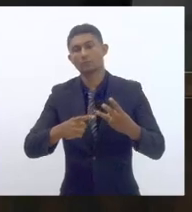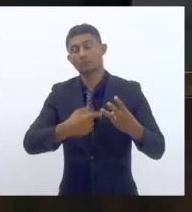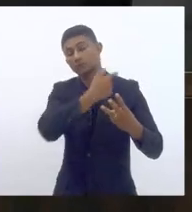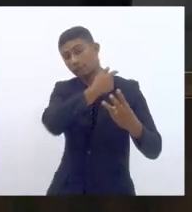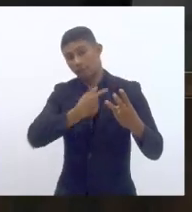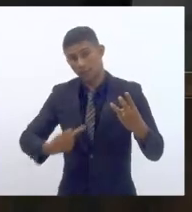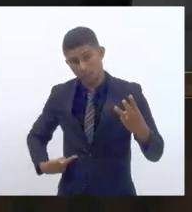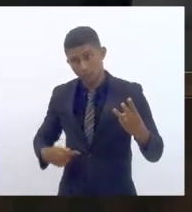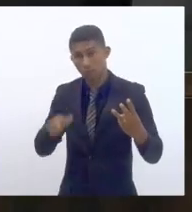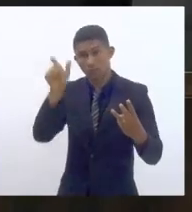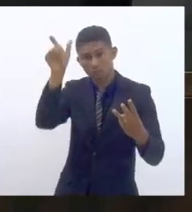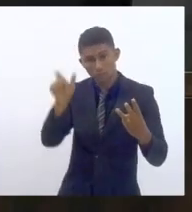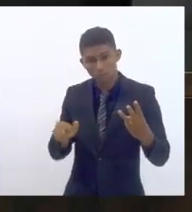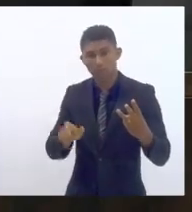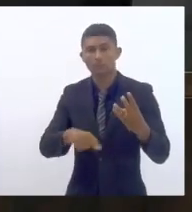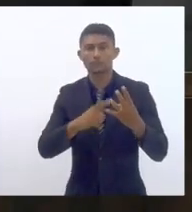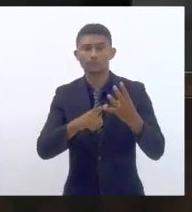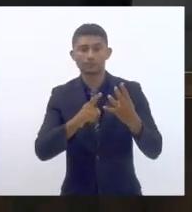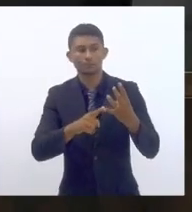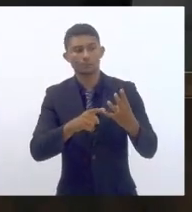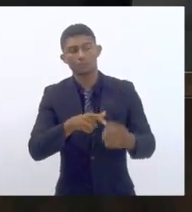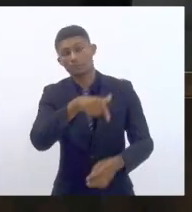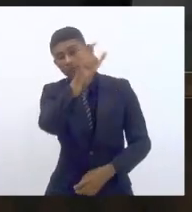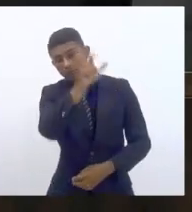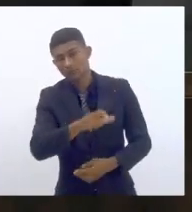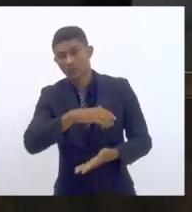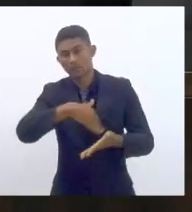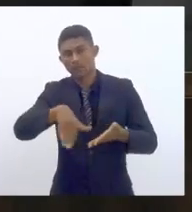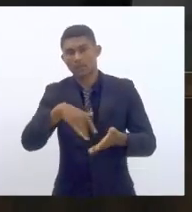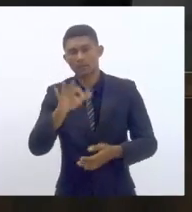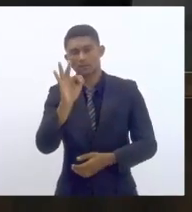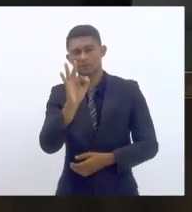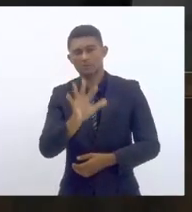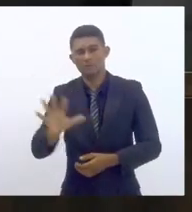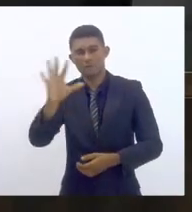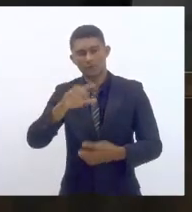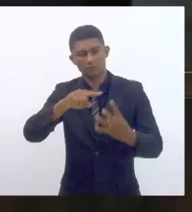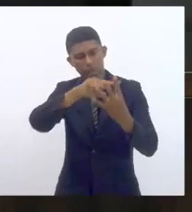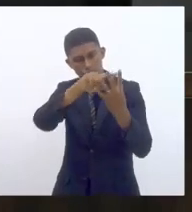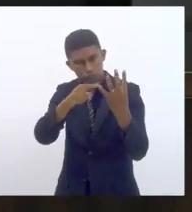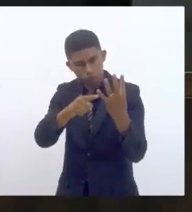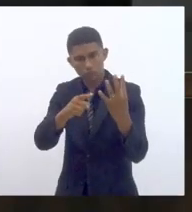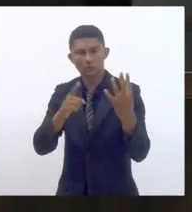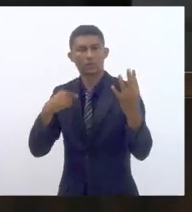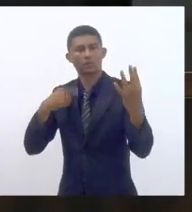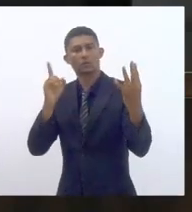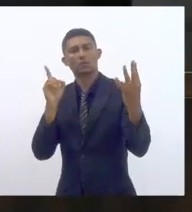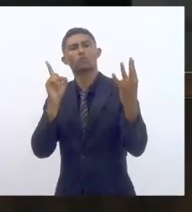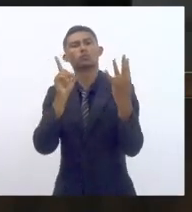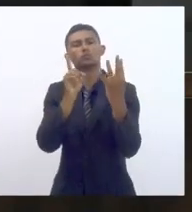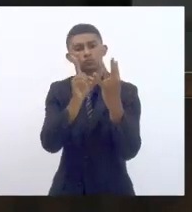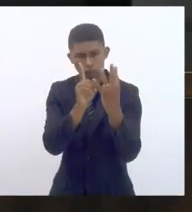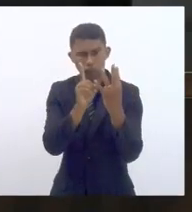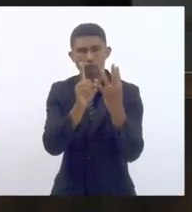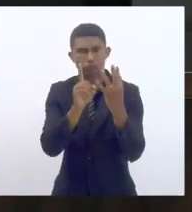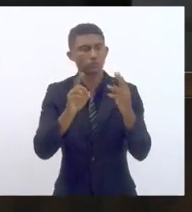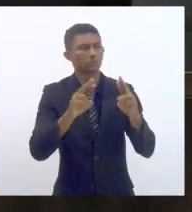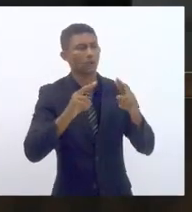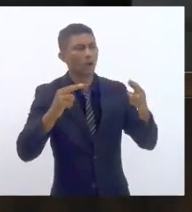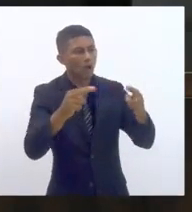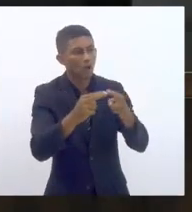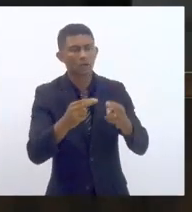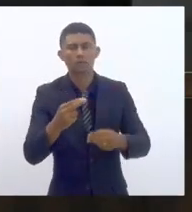com o secretário de Fazenda, em relação a GRAM em relação